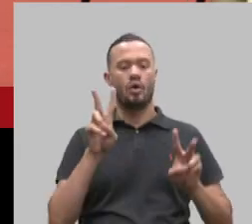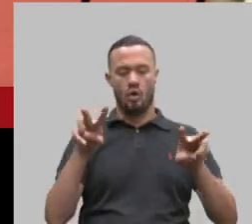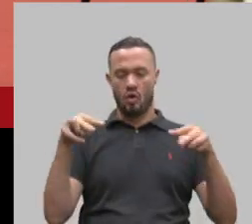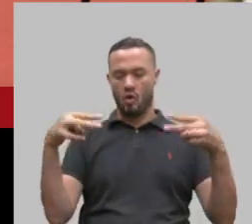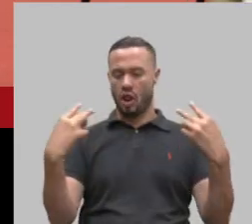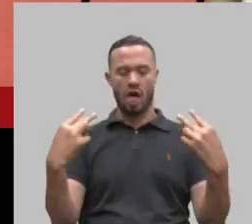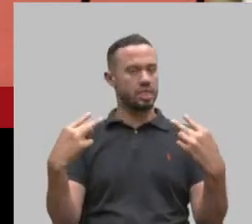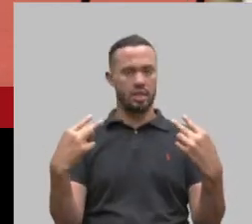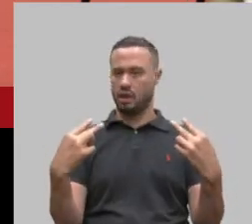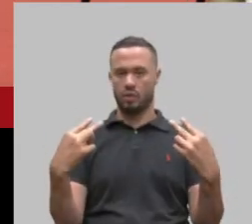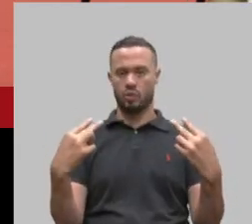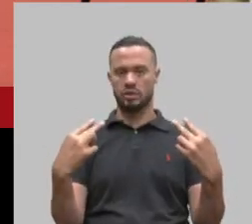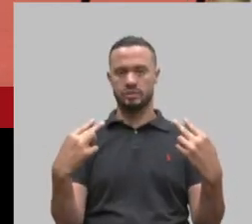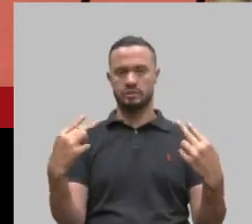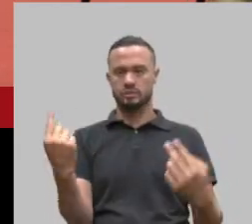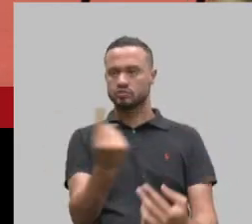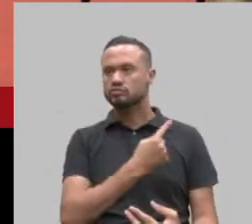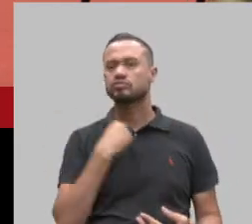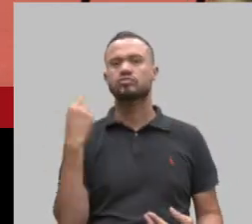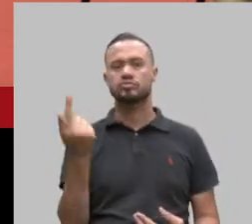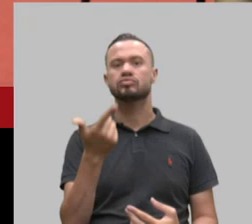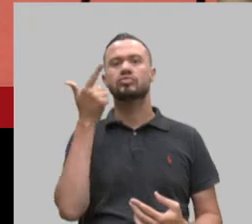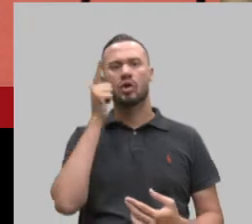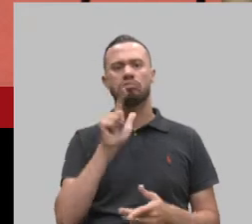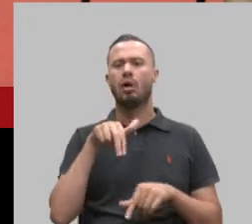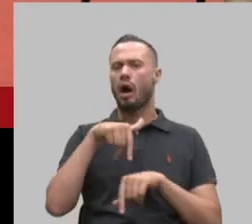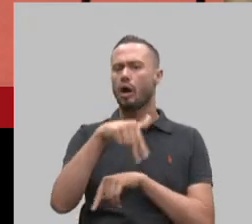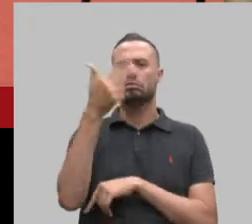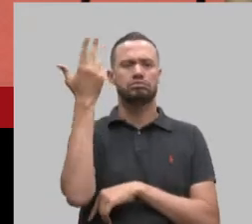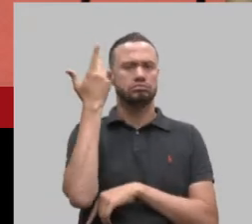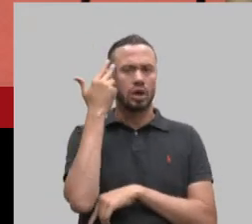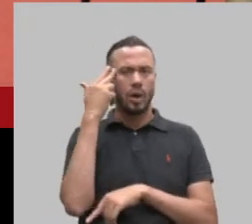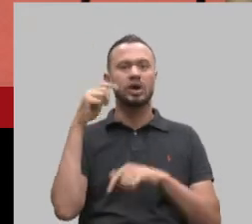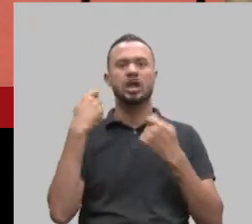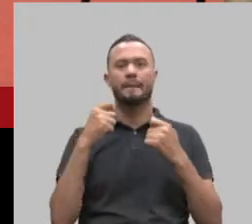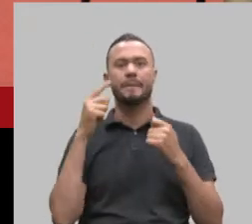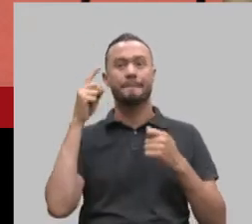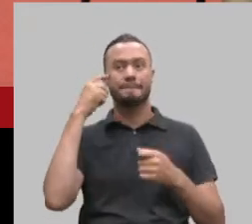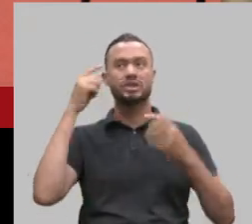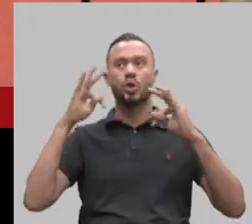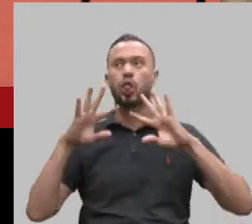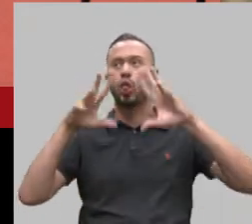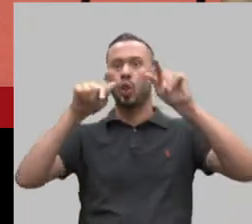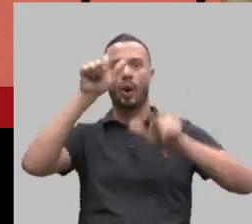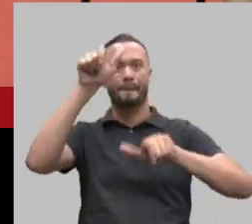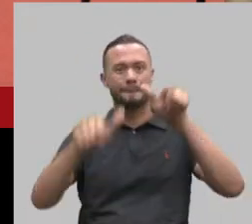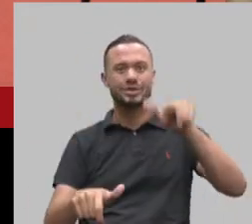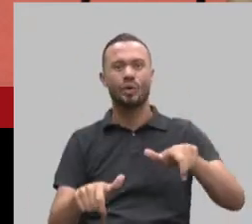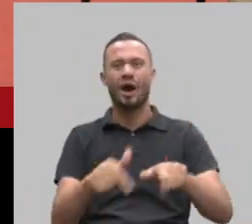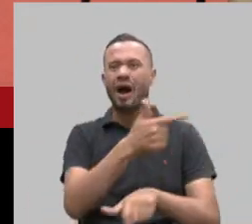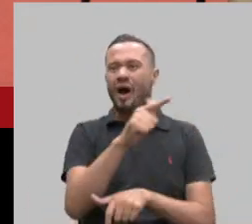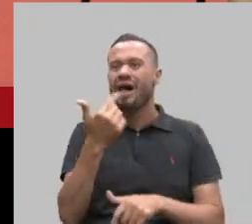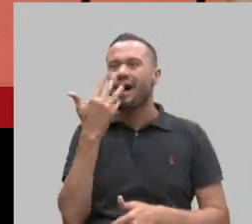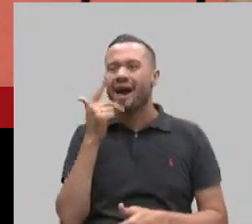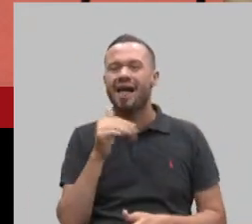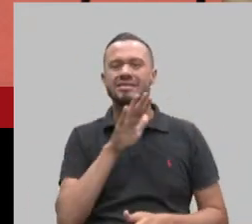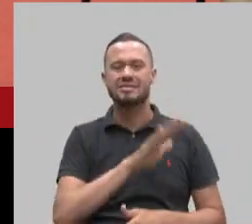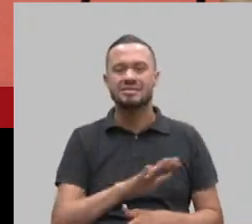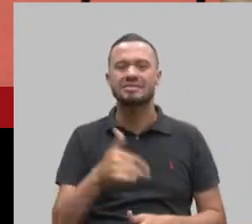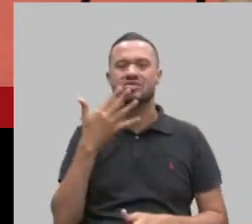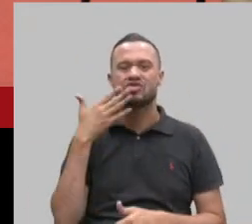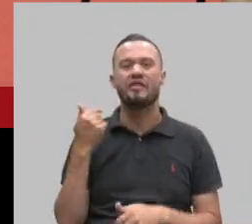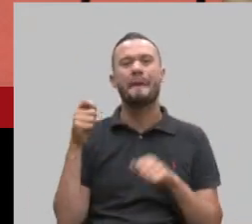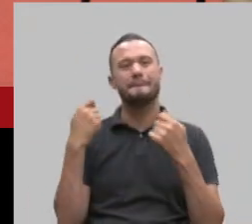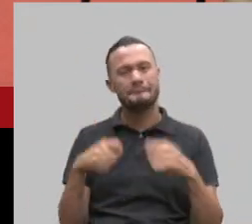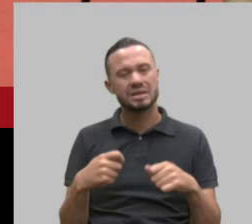aqui a maioria consegue e tem acesso nós precisamos olhar um todo e essas crianças e jovens precisam de voz e a gente tá aqui